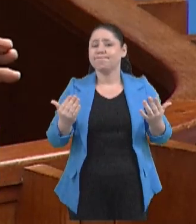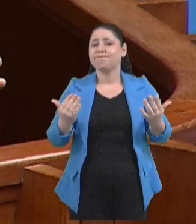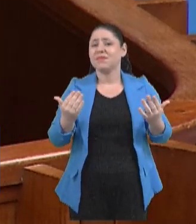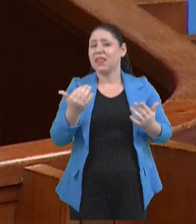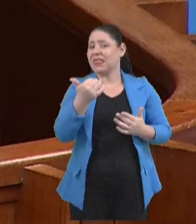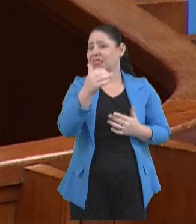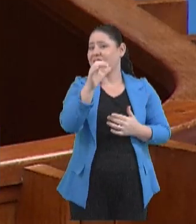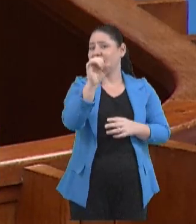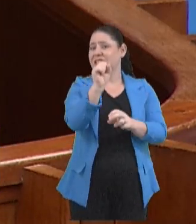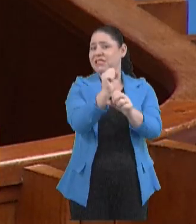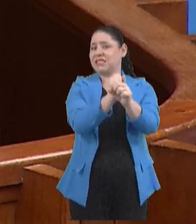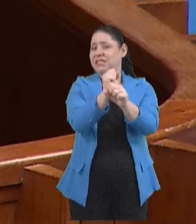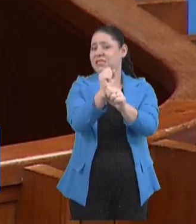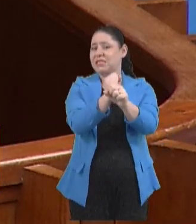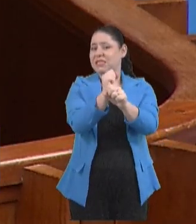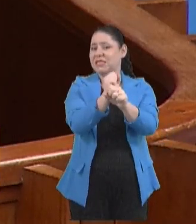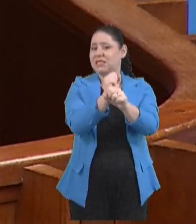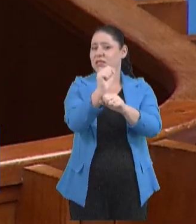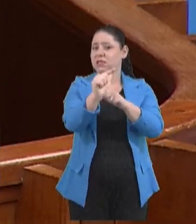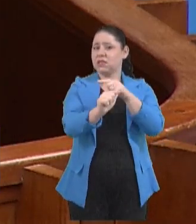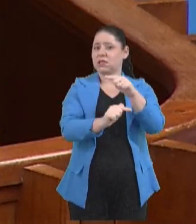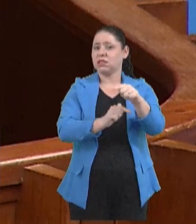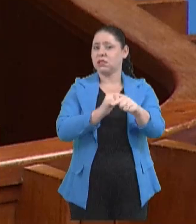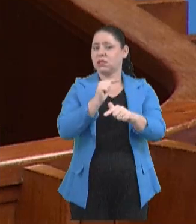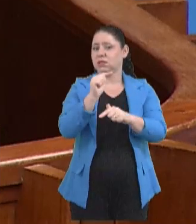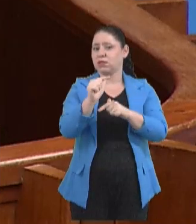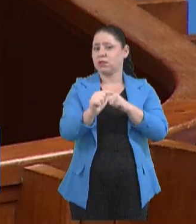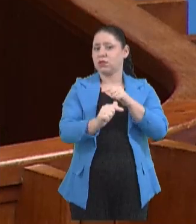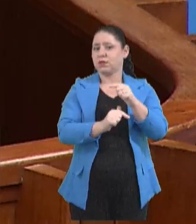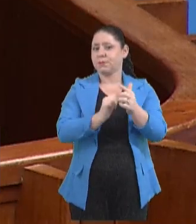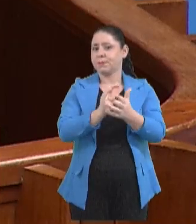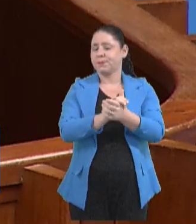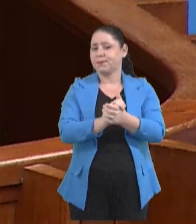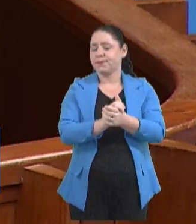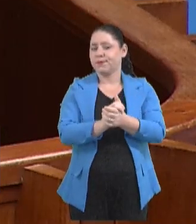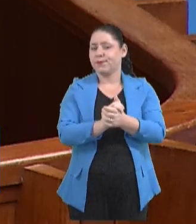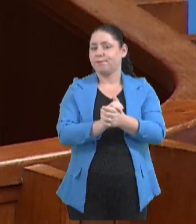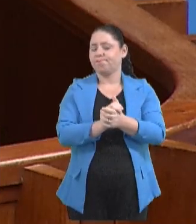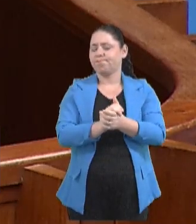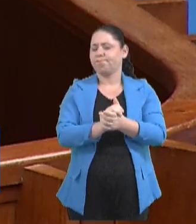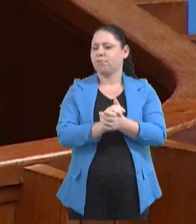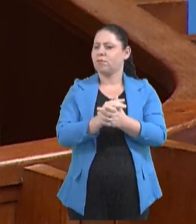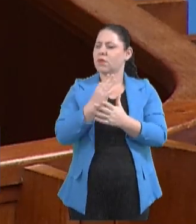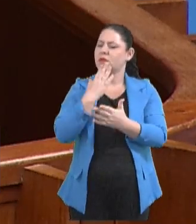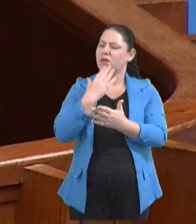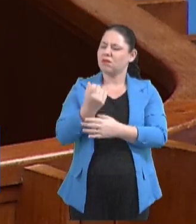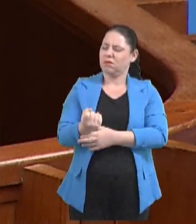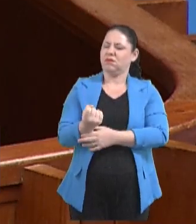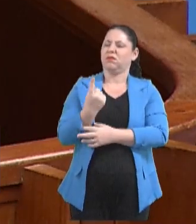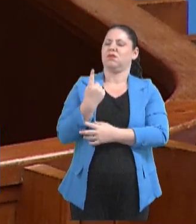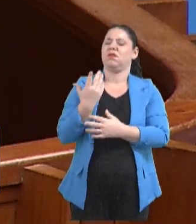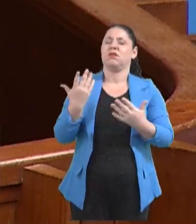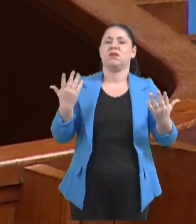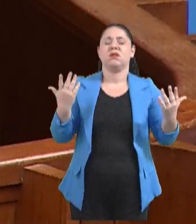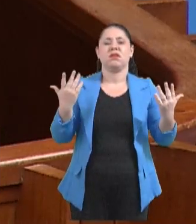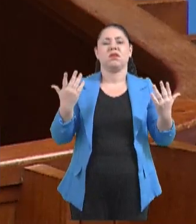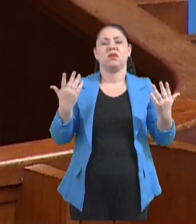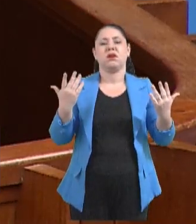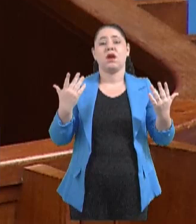10 anos que trabalha. E achei interessante, deputada Mara, uma